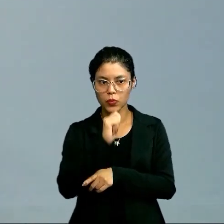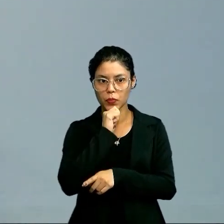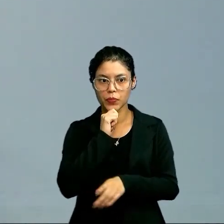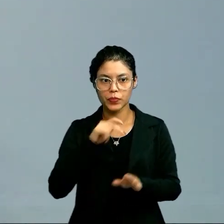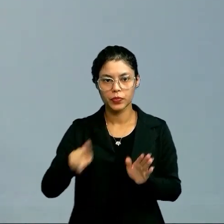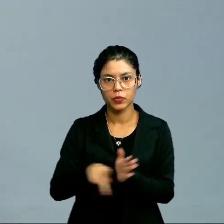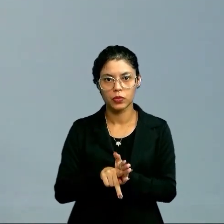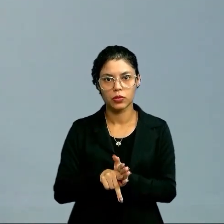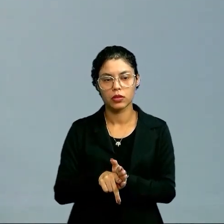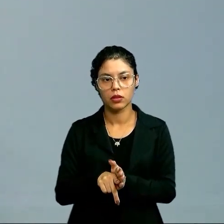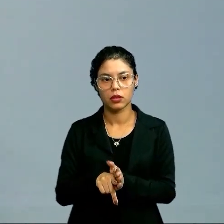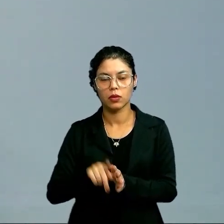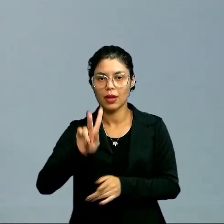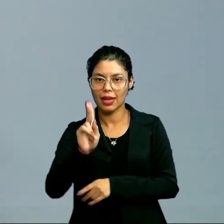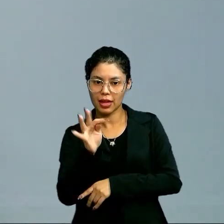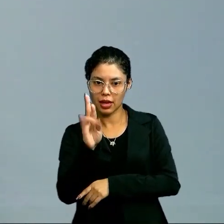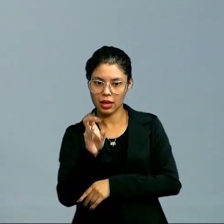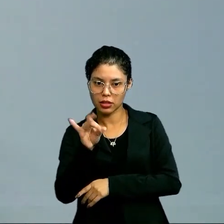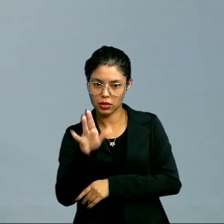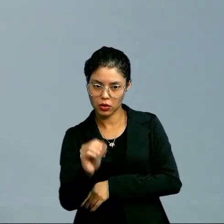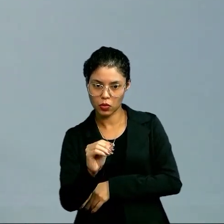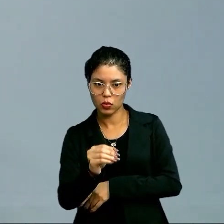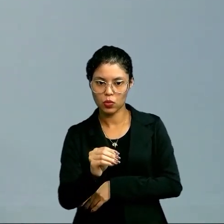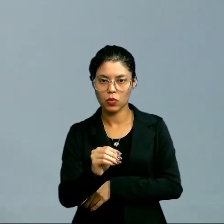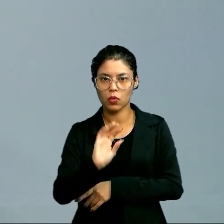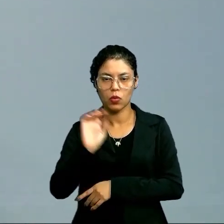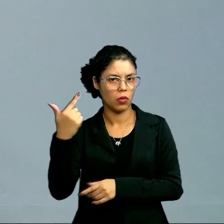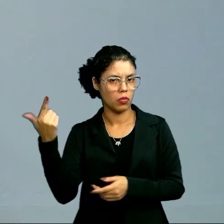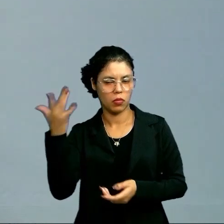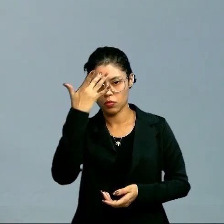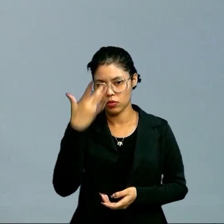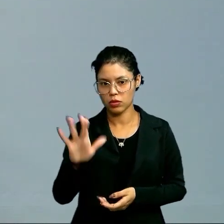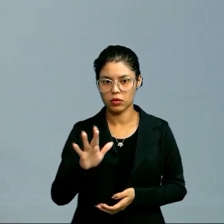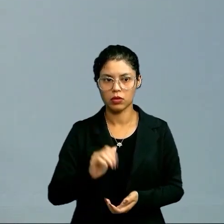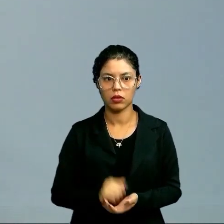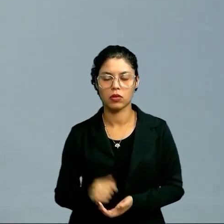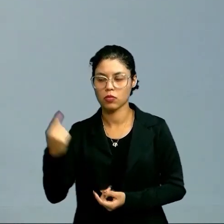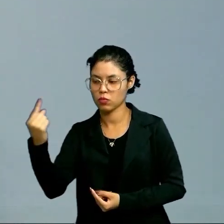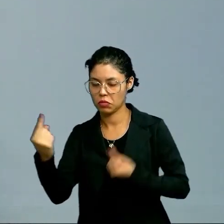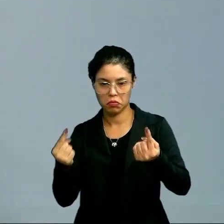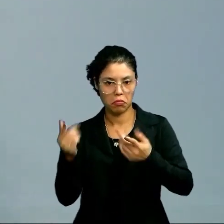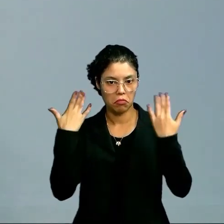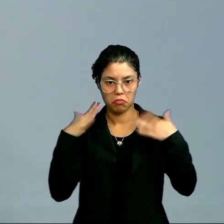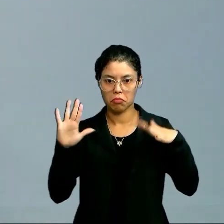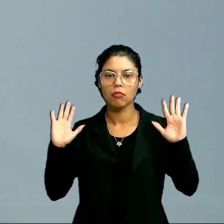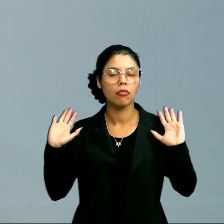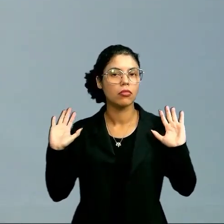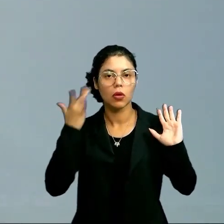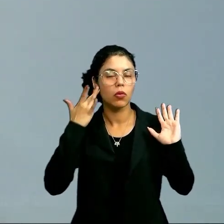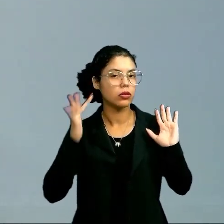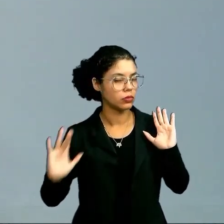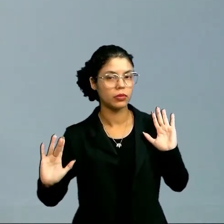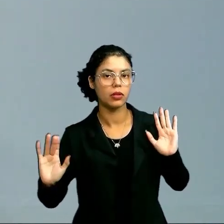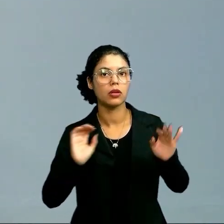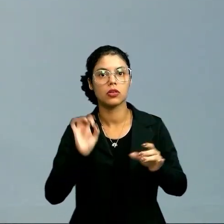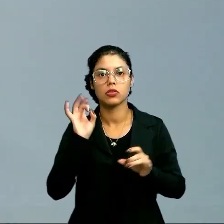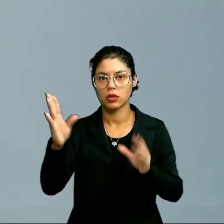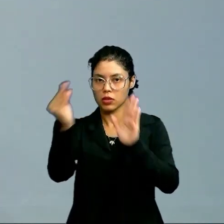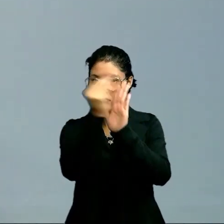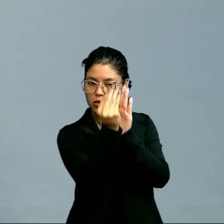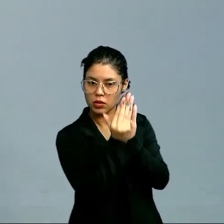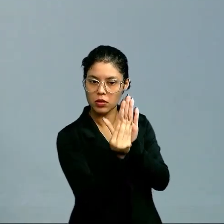saber se você é heterossexual ou se você é homossexual. Se você tem uma orientação sexual de conformidade com os